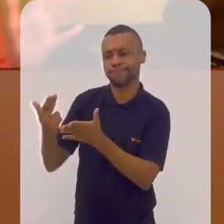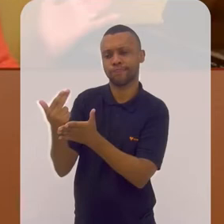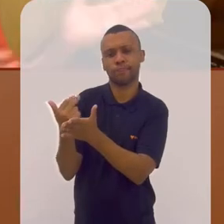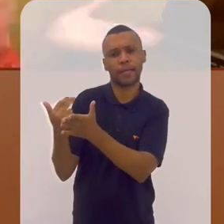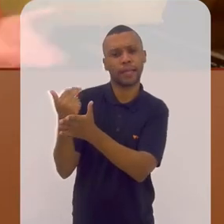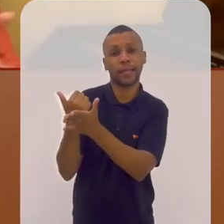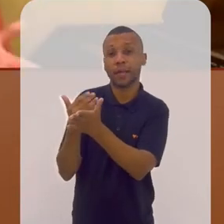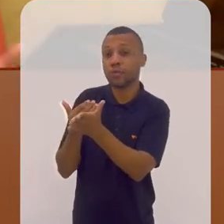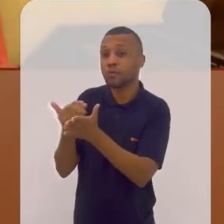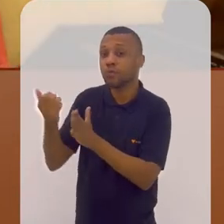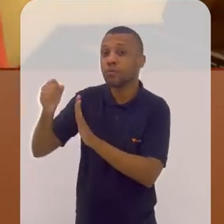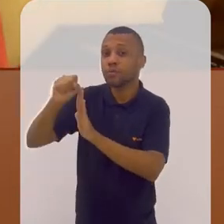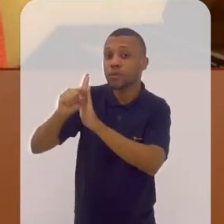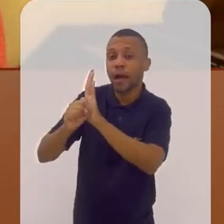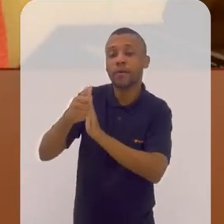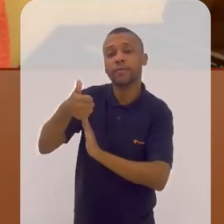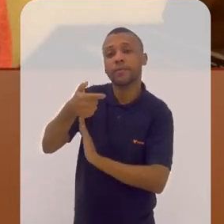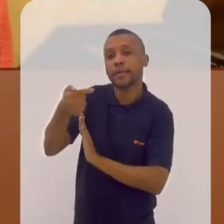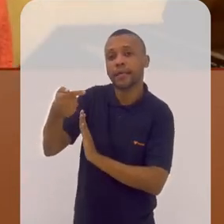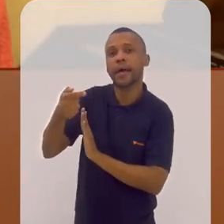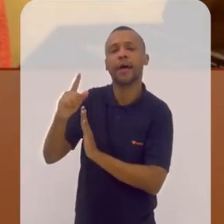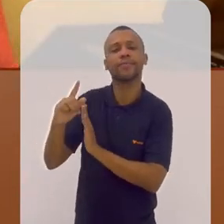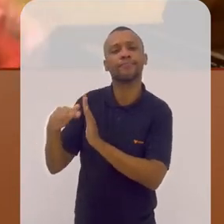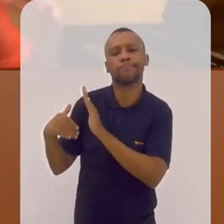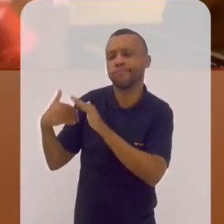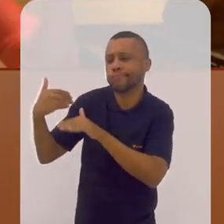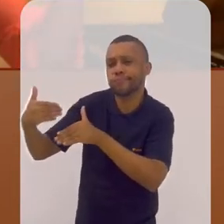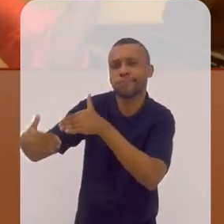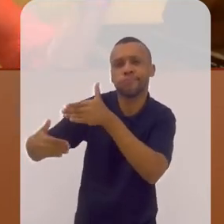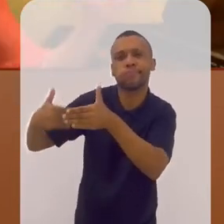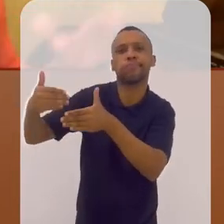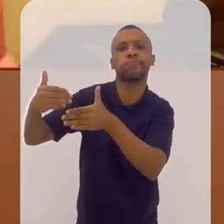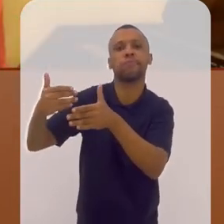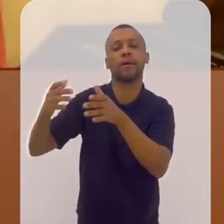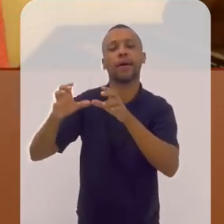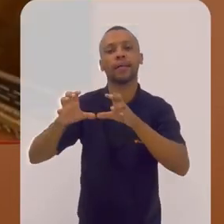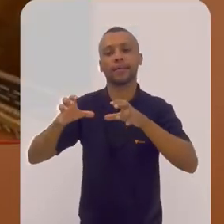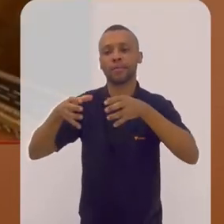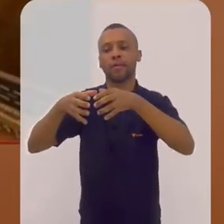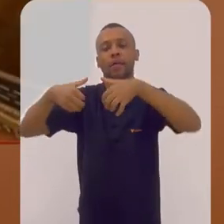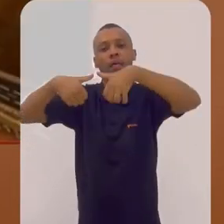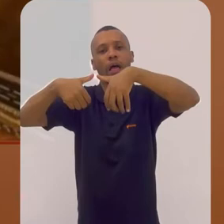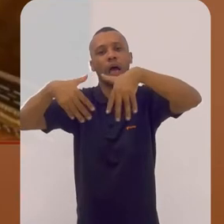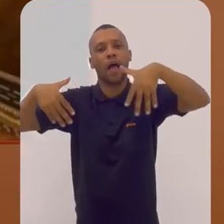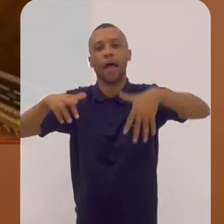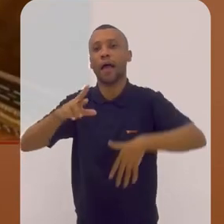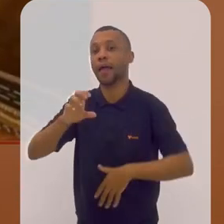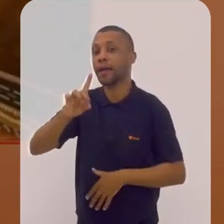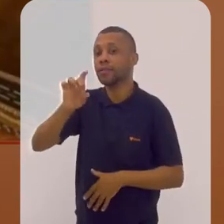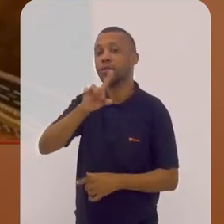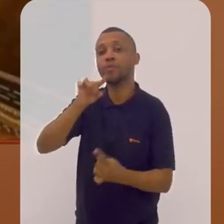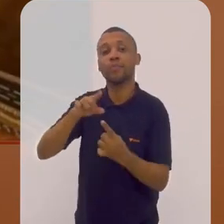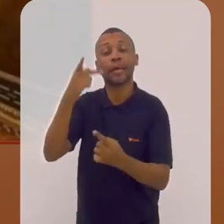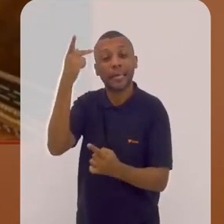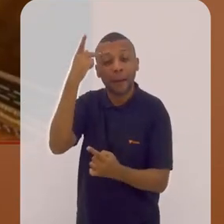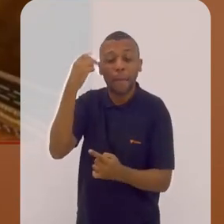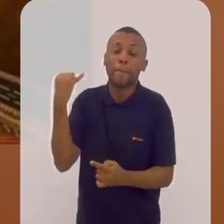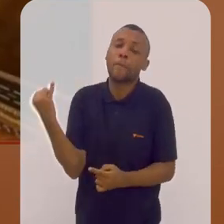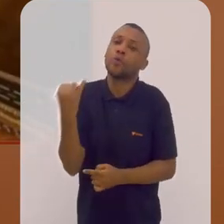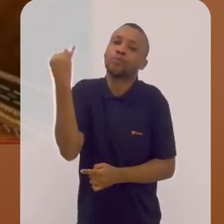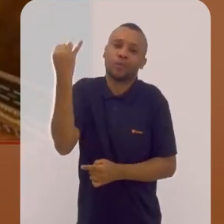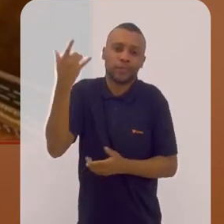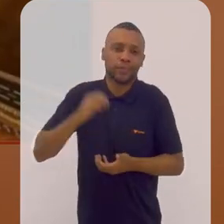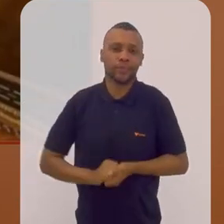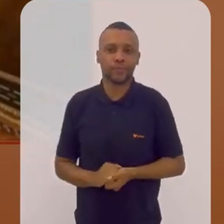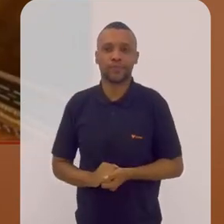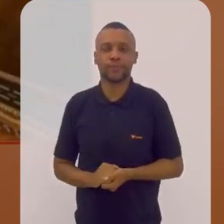com partituras desde o século XVII. E assim vamos ampliando essa rede para. Ah, em São Paulo,